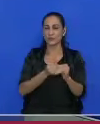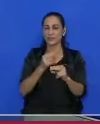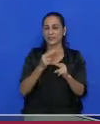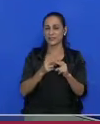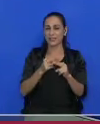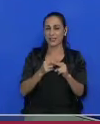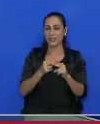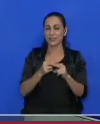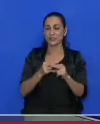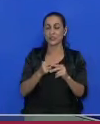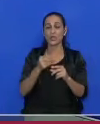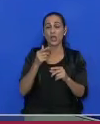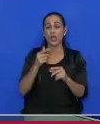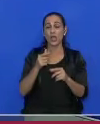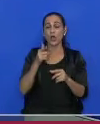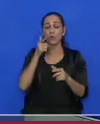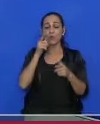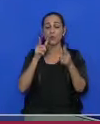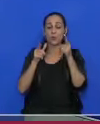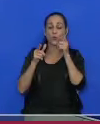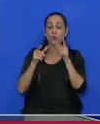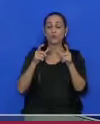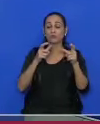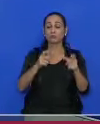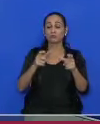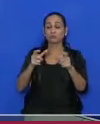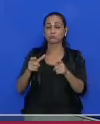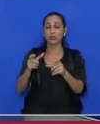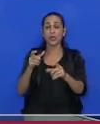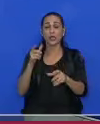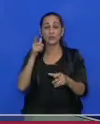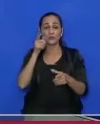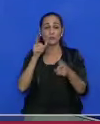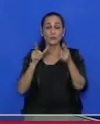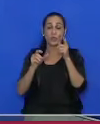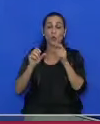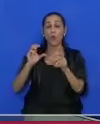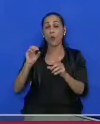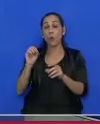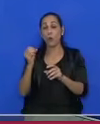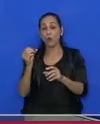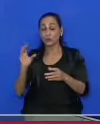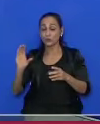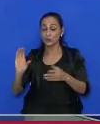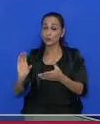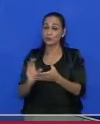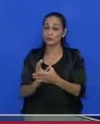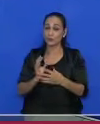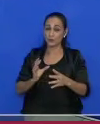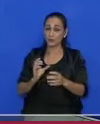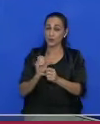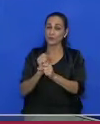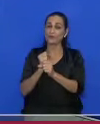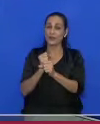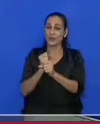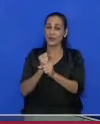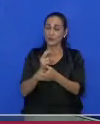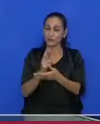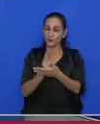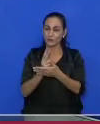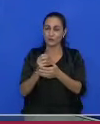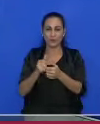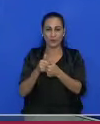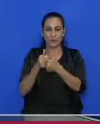pois em breve você poderá saber de onde são as apostas vencedoras e ainda se o prêmio está acumulado.